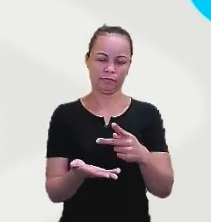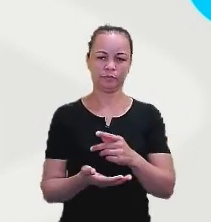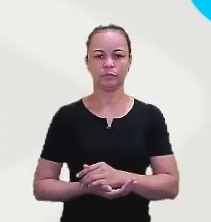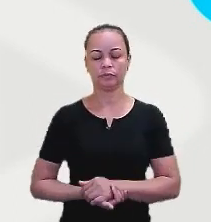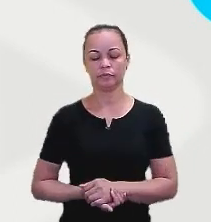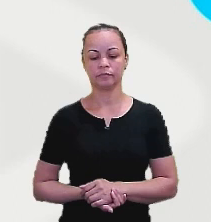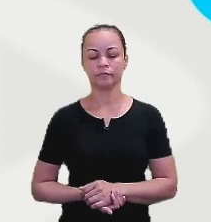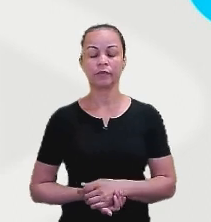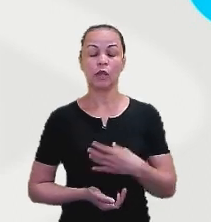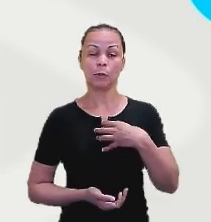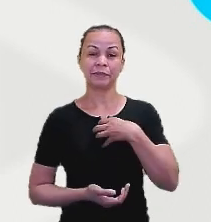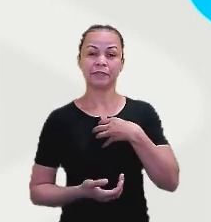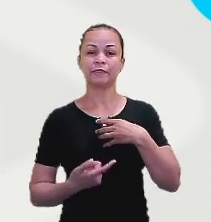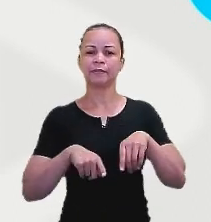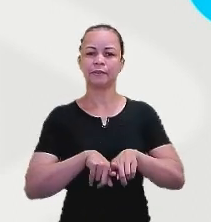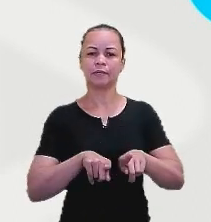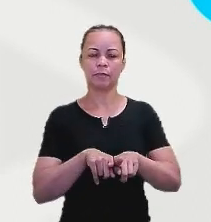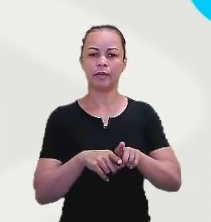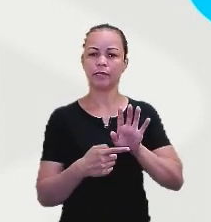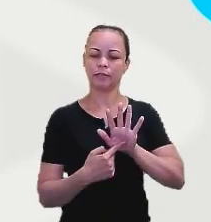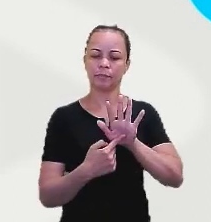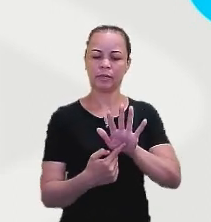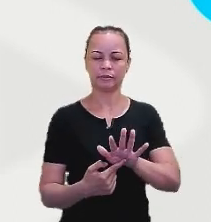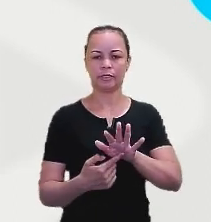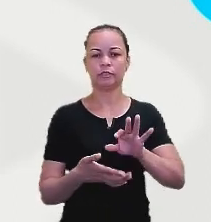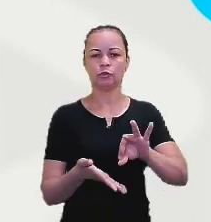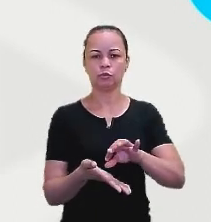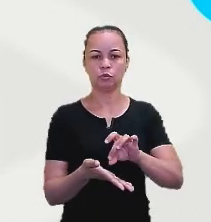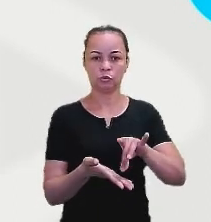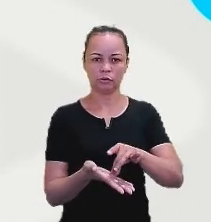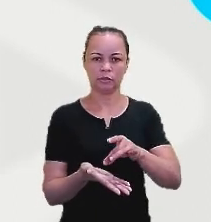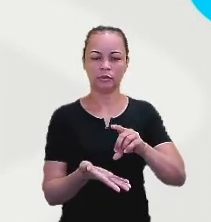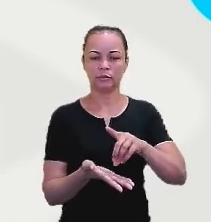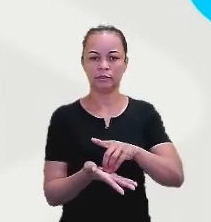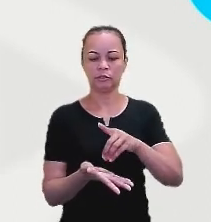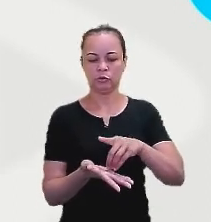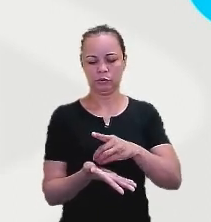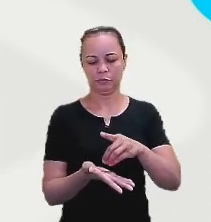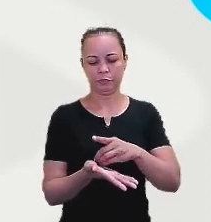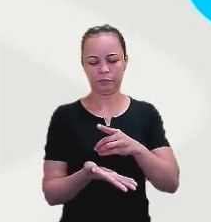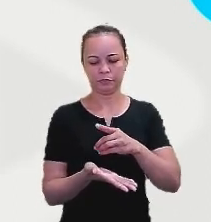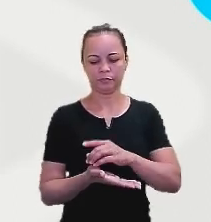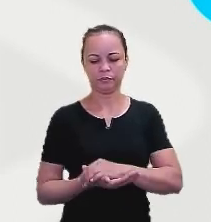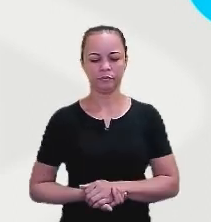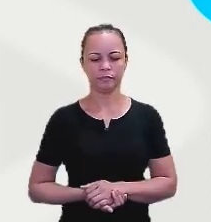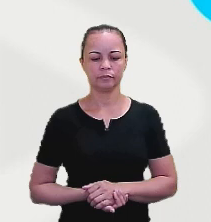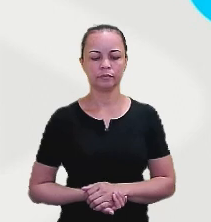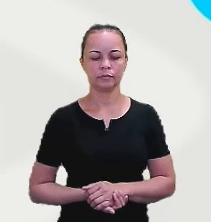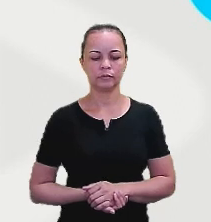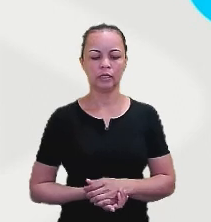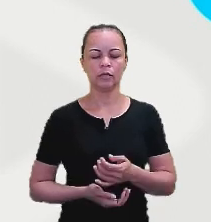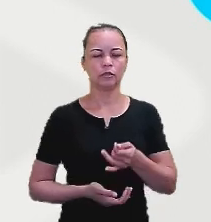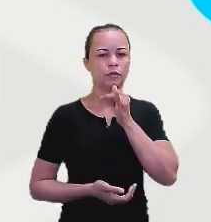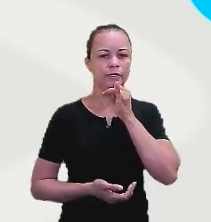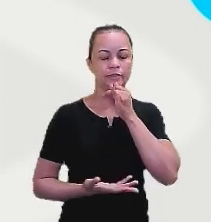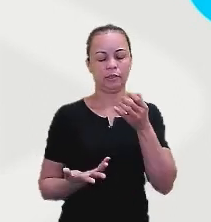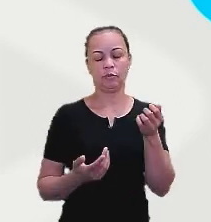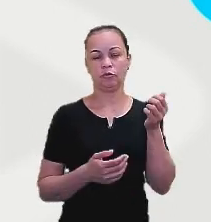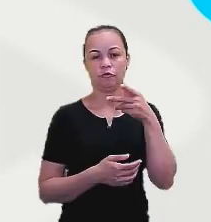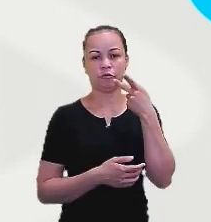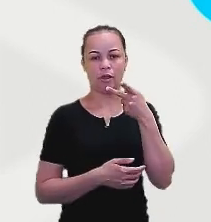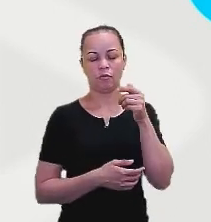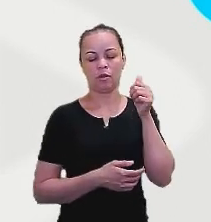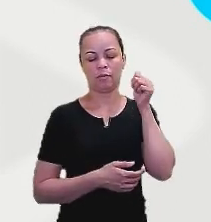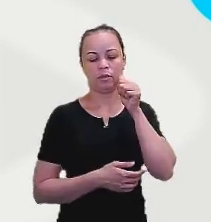O sentido também que está ali presente no dicionário. Por exemplo, aqui. Eu digo, Maria gosta de doce